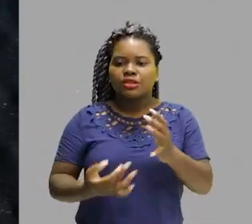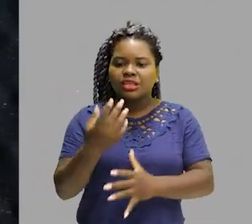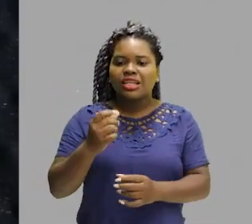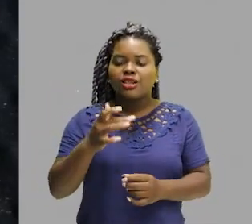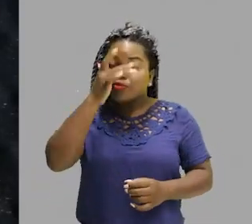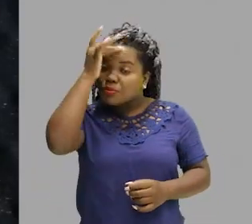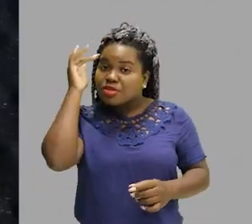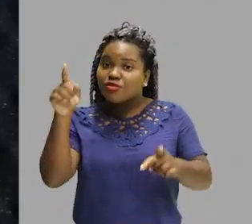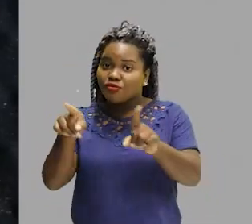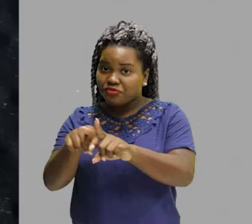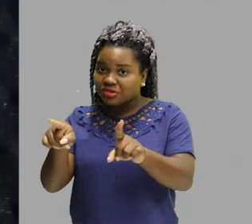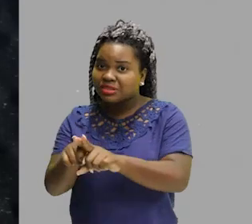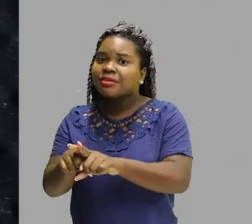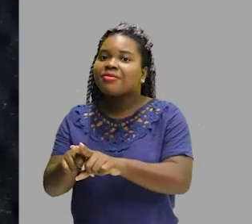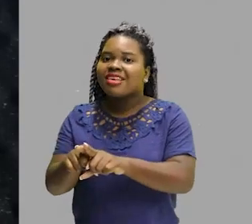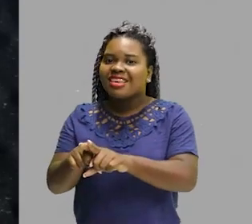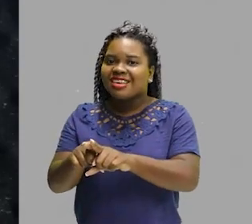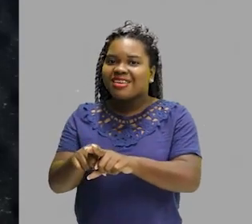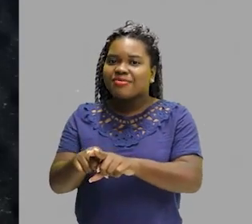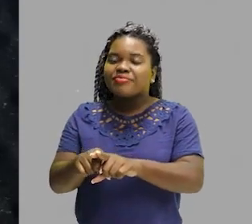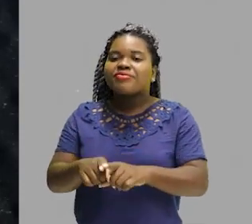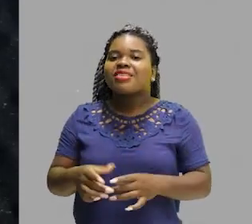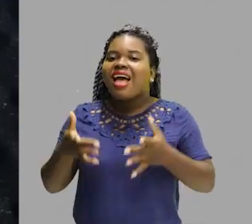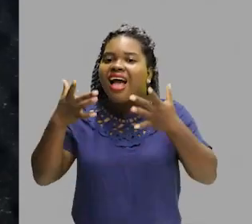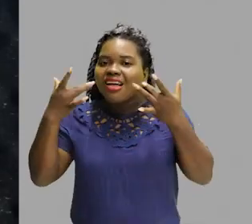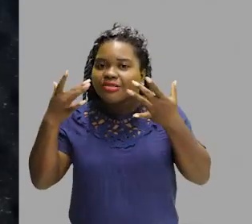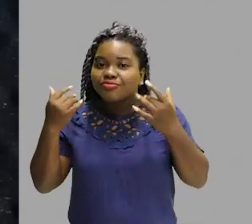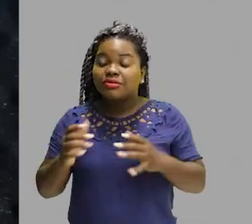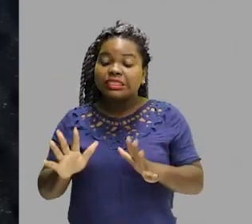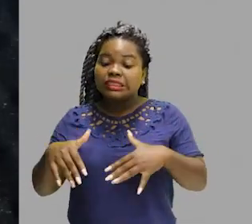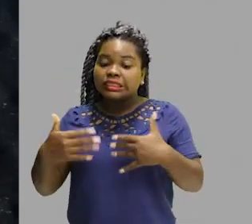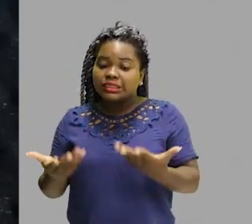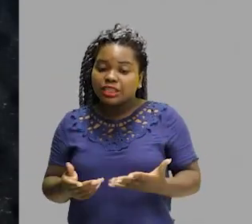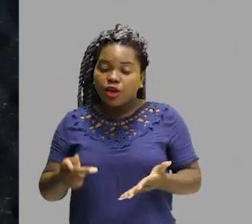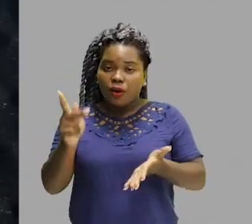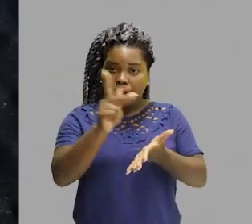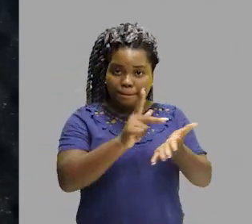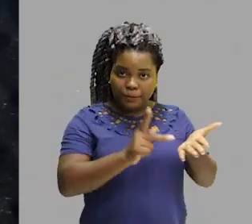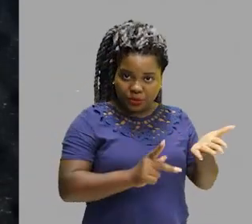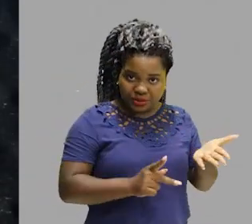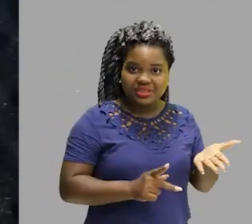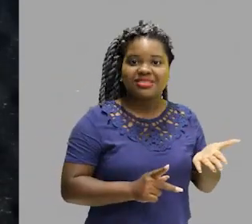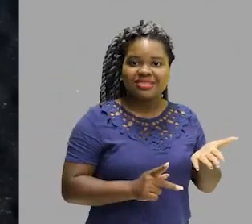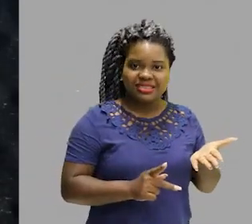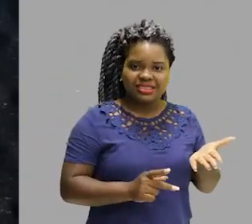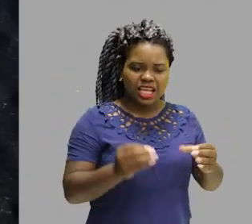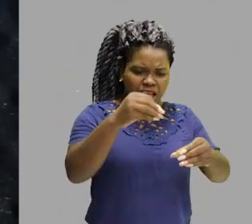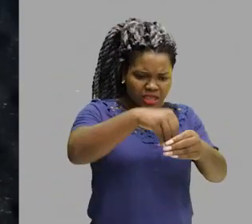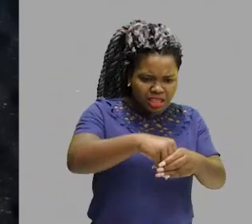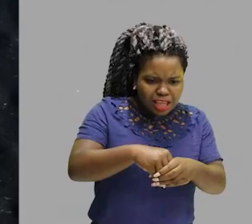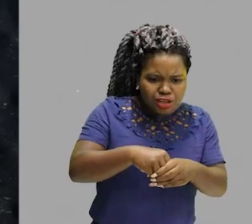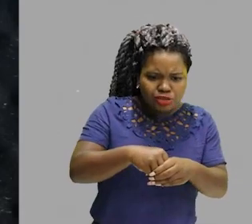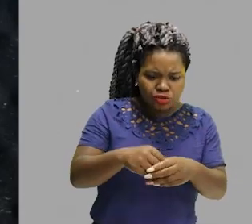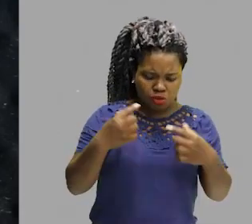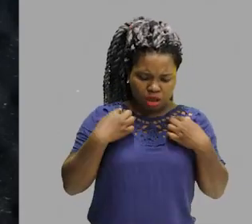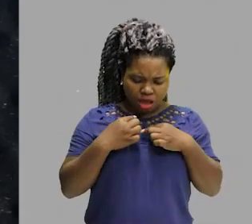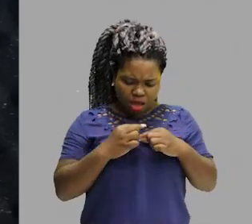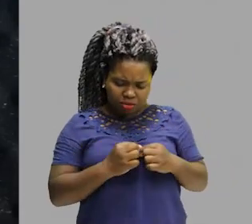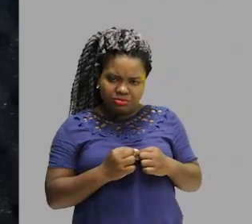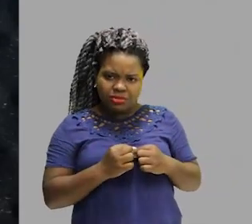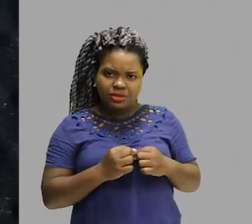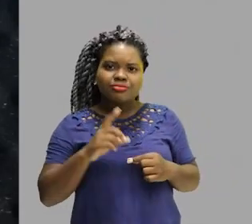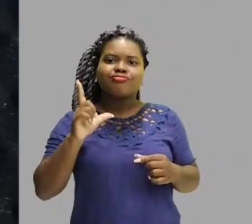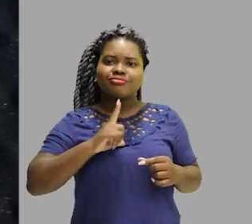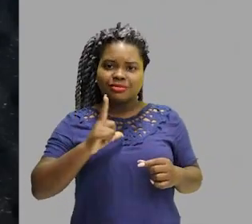sua subjetividade, desenham. Então, a poesia numa joia? Há. A poesia num